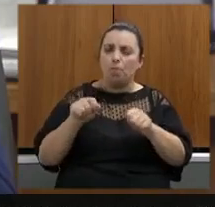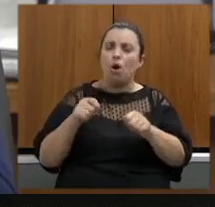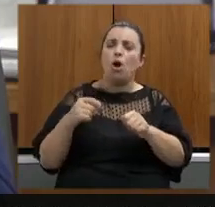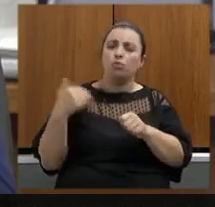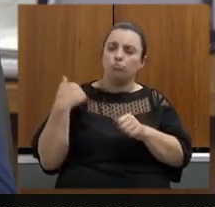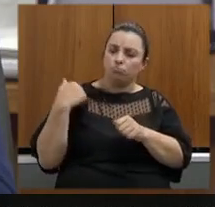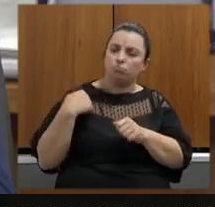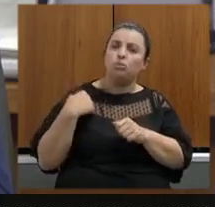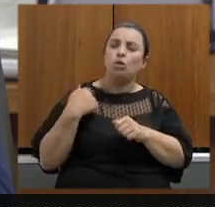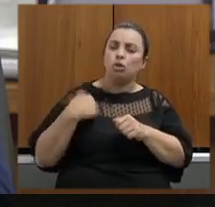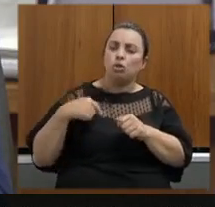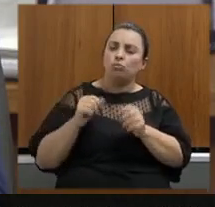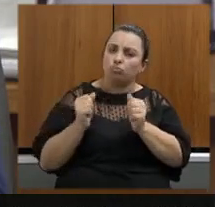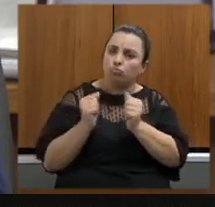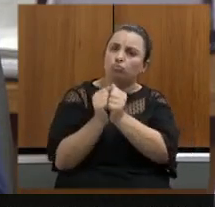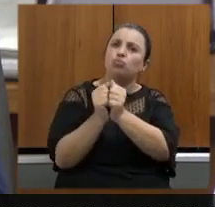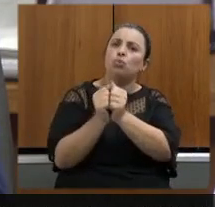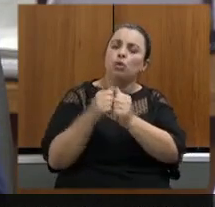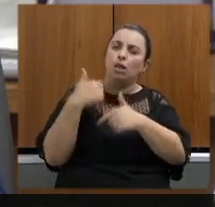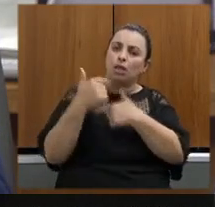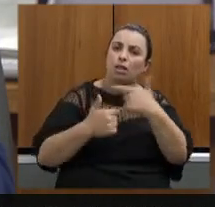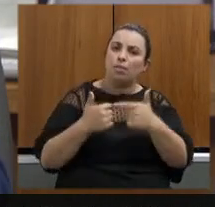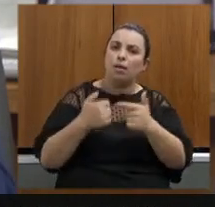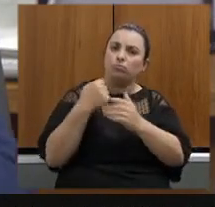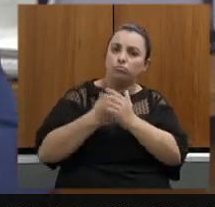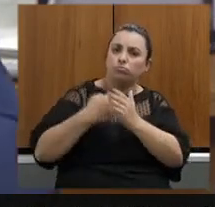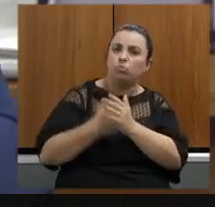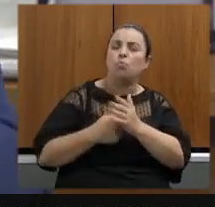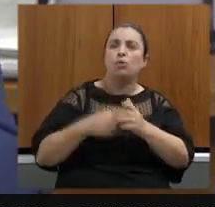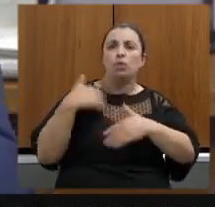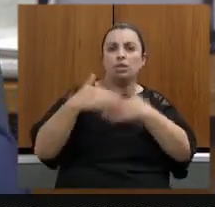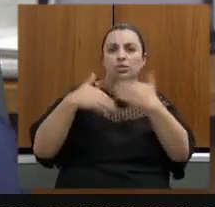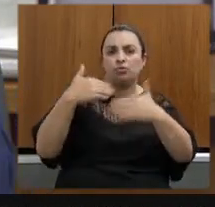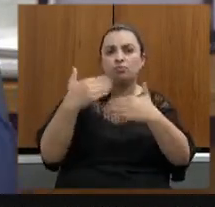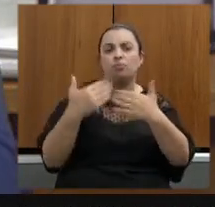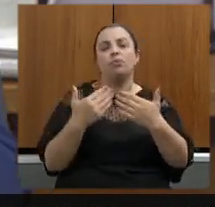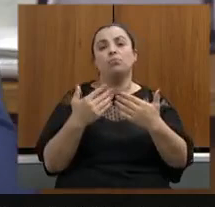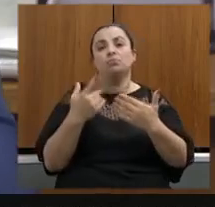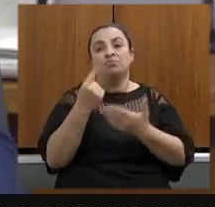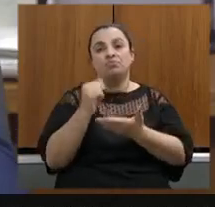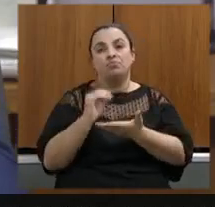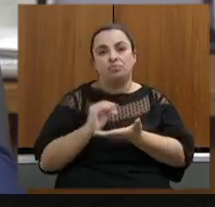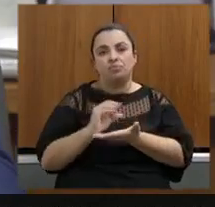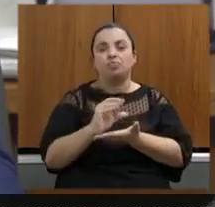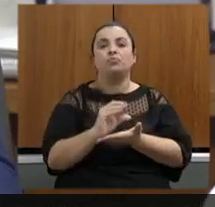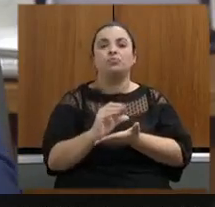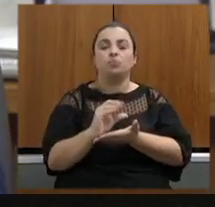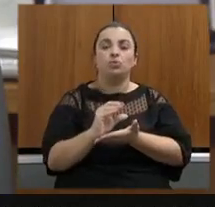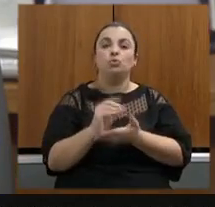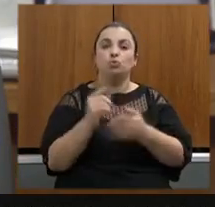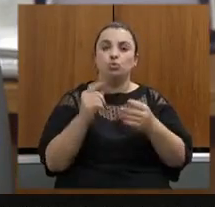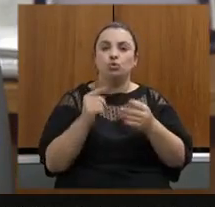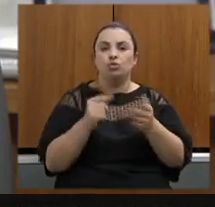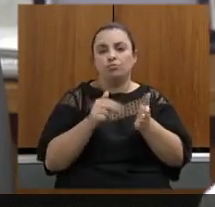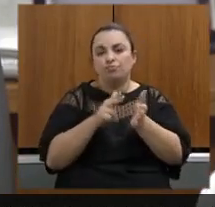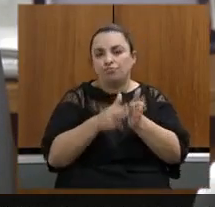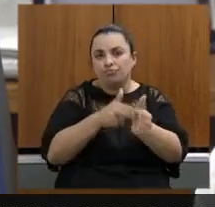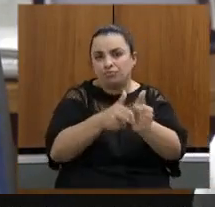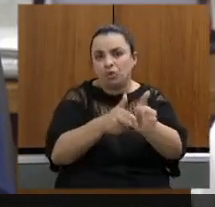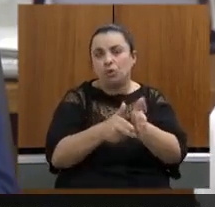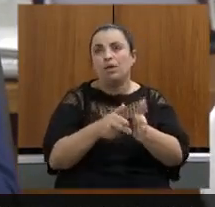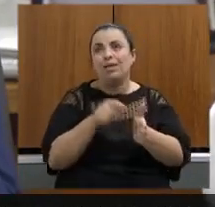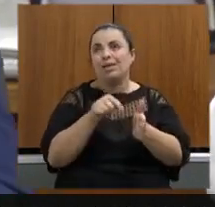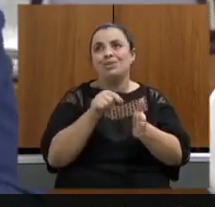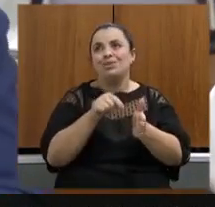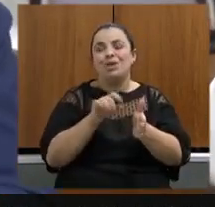certeza trabalhar né na do desenvolvimento e no investimento do modal Ferroviário é muito mais do que